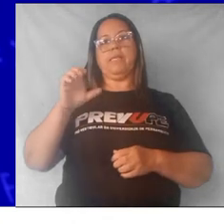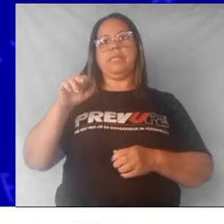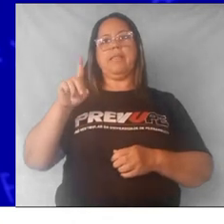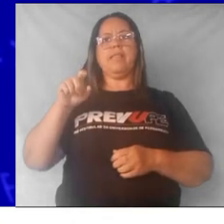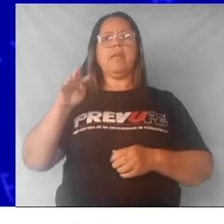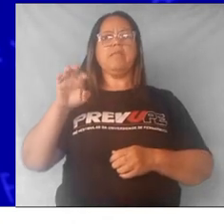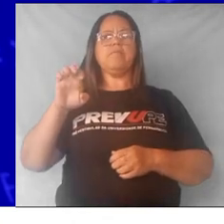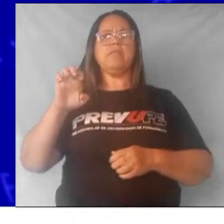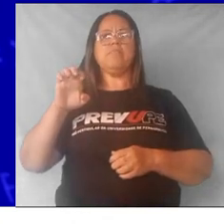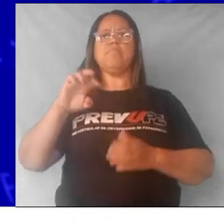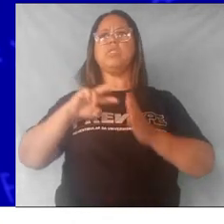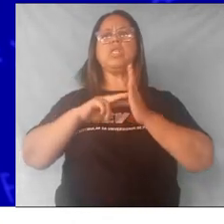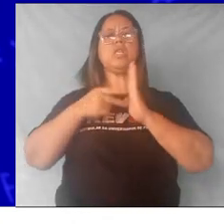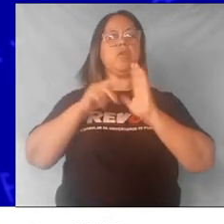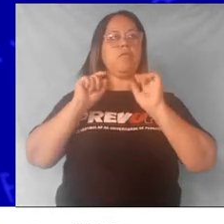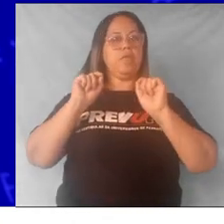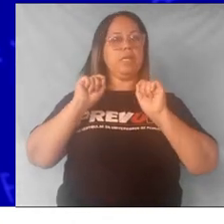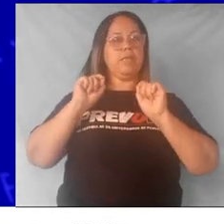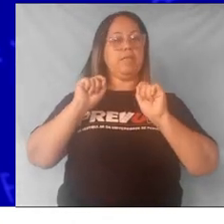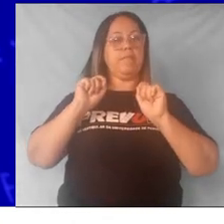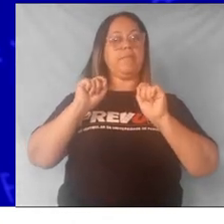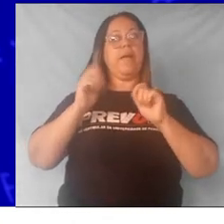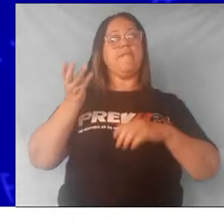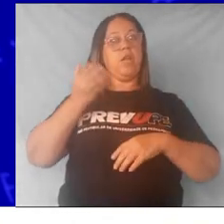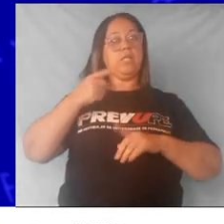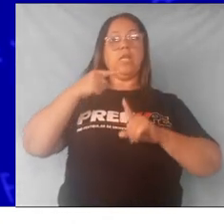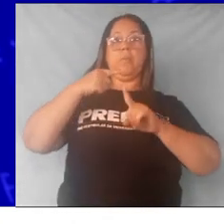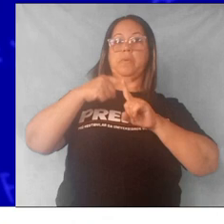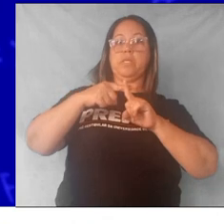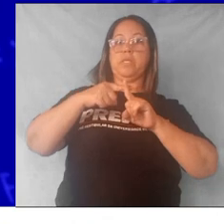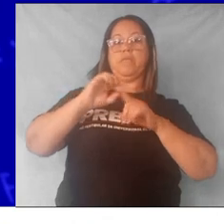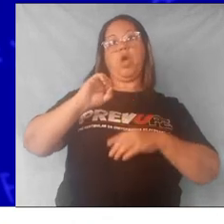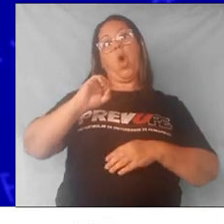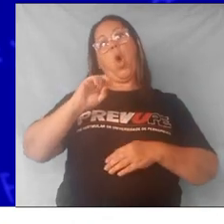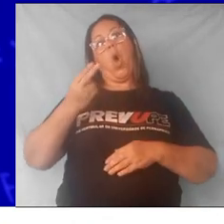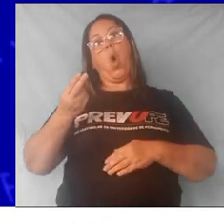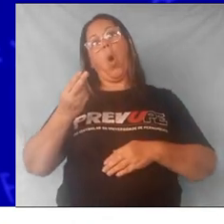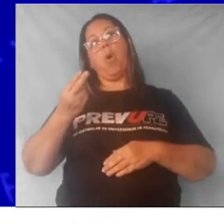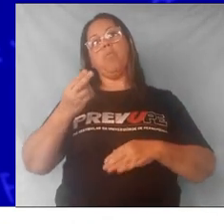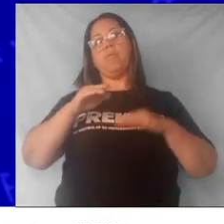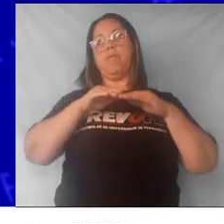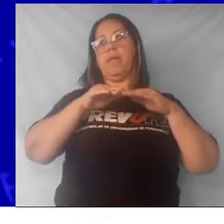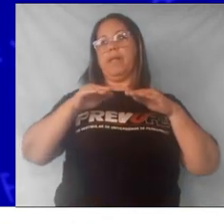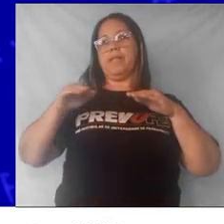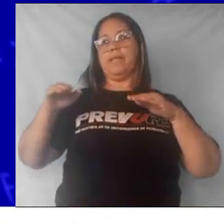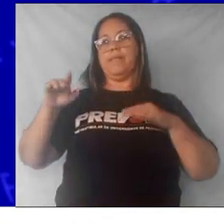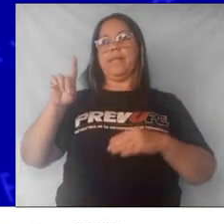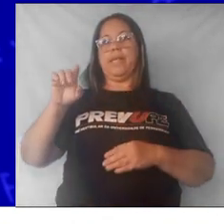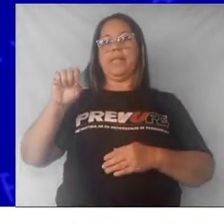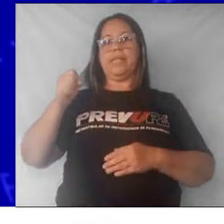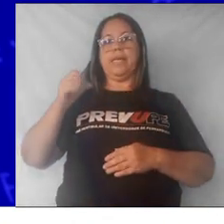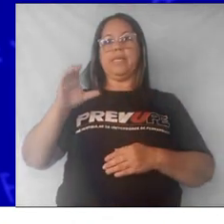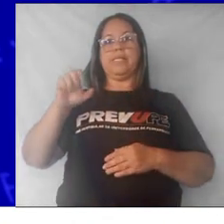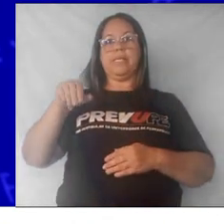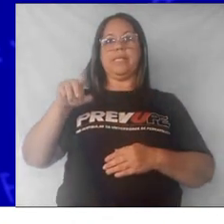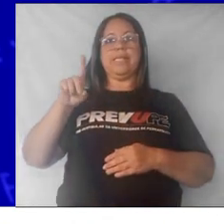dizer que a velocidade é positiva. Ou pode ser uma reta descendente, que é própria